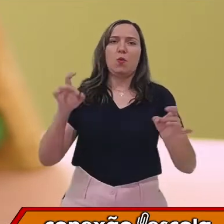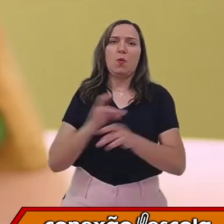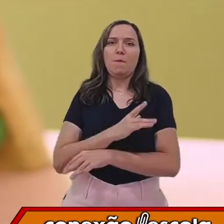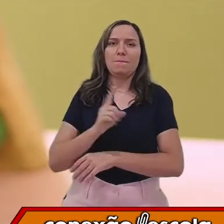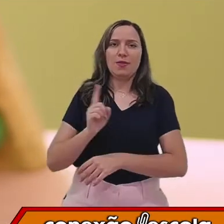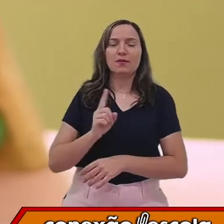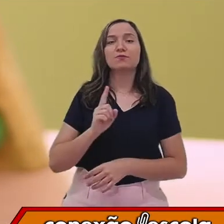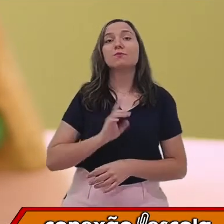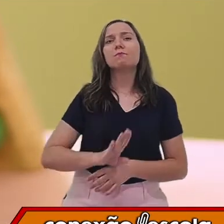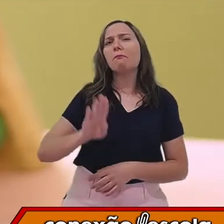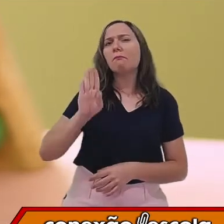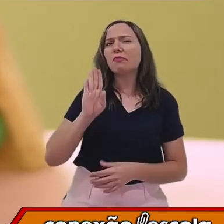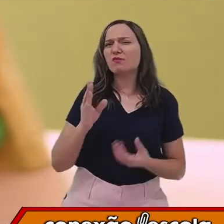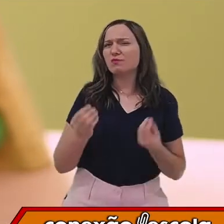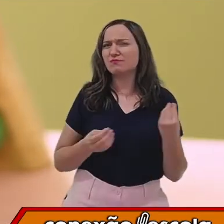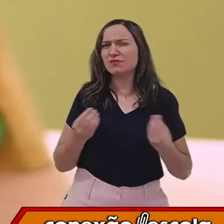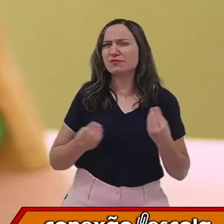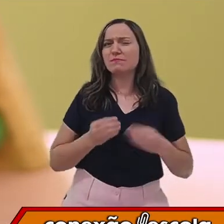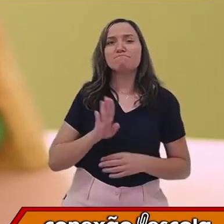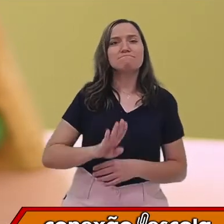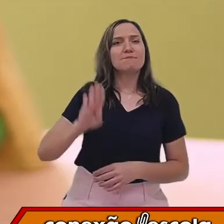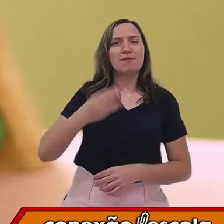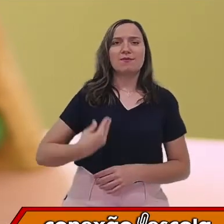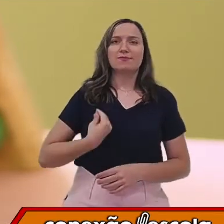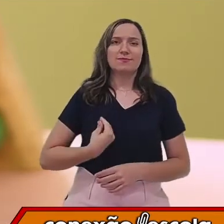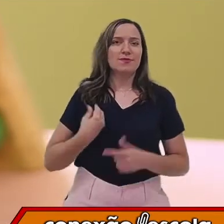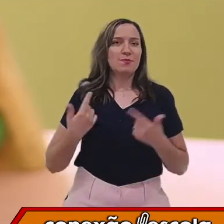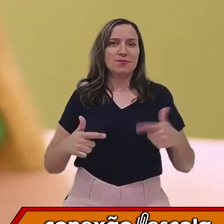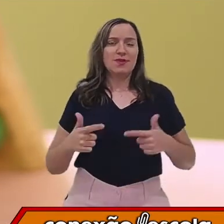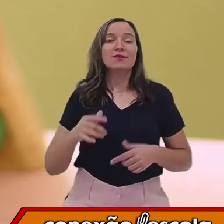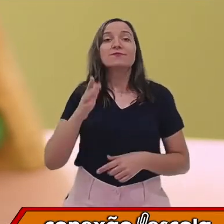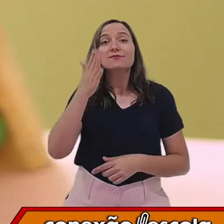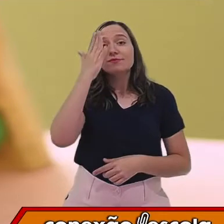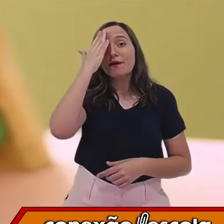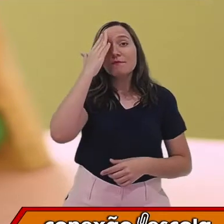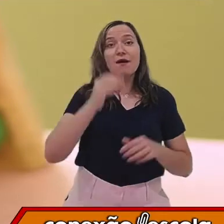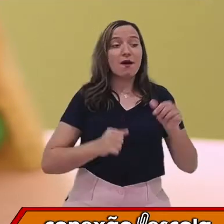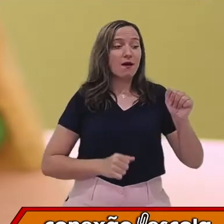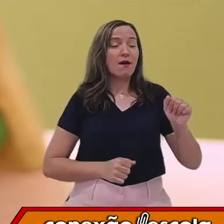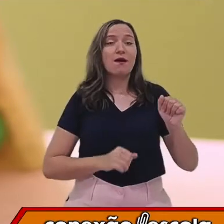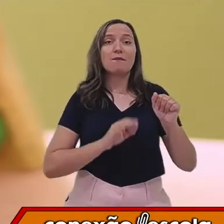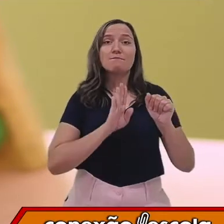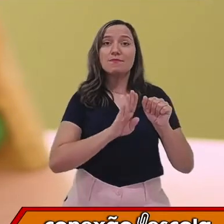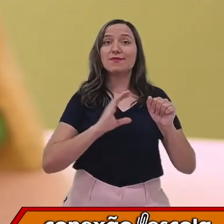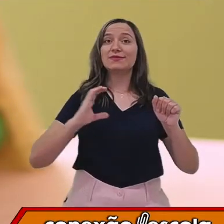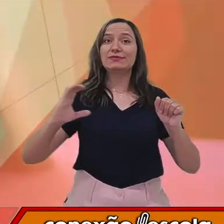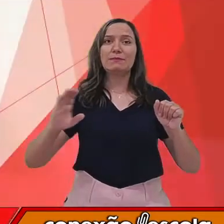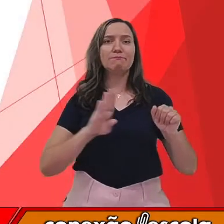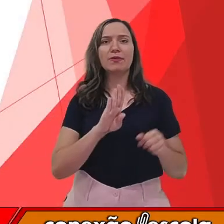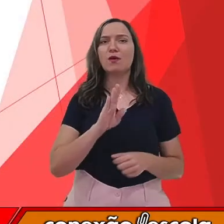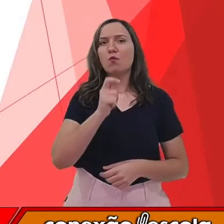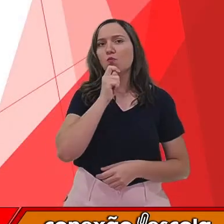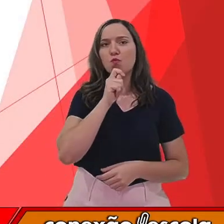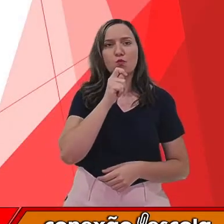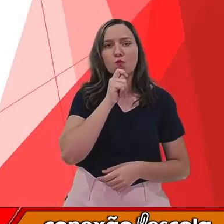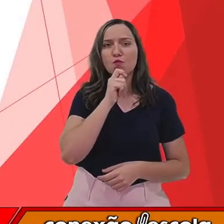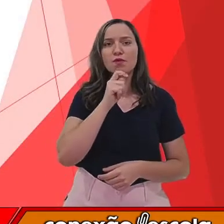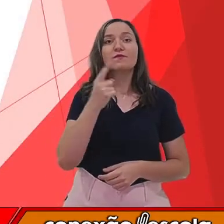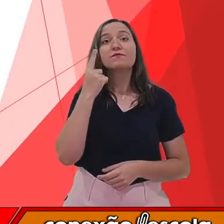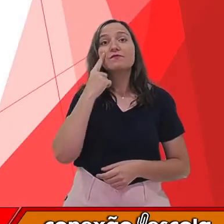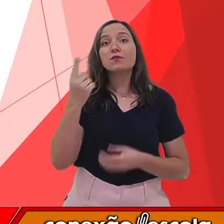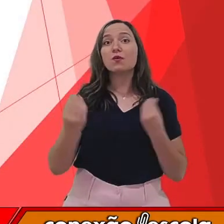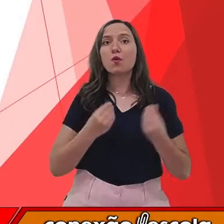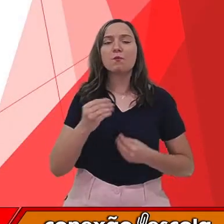B ou seja ela não vai ter o termo B do A B e C ela vai ter o formato de a